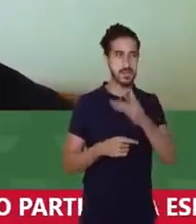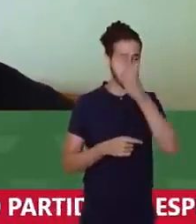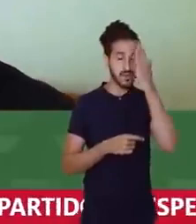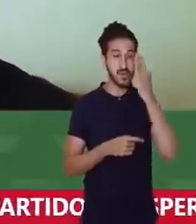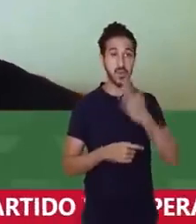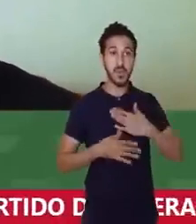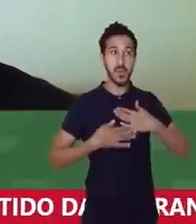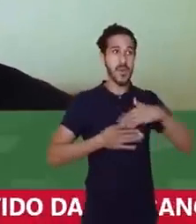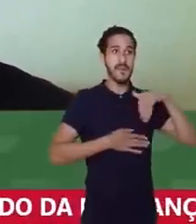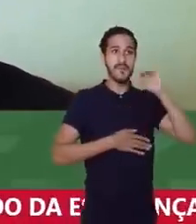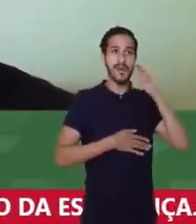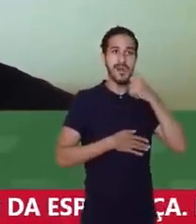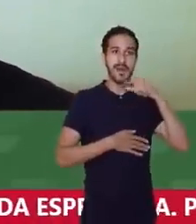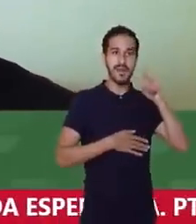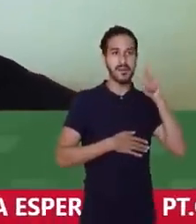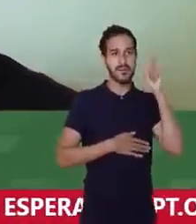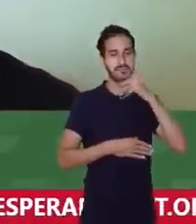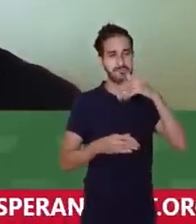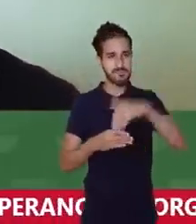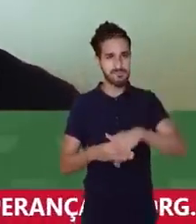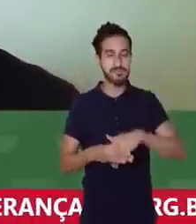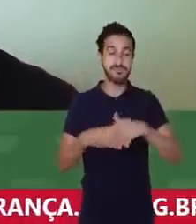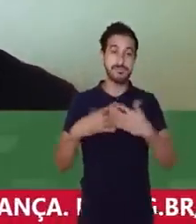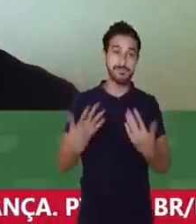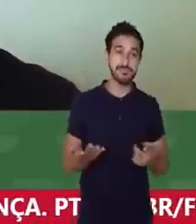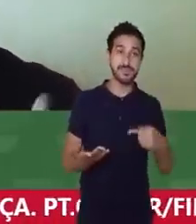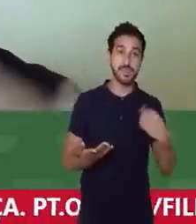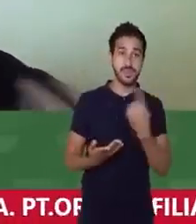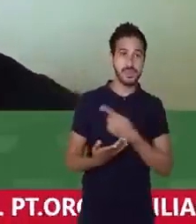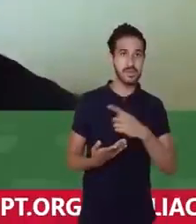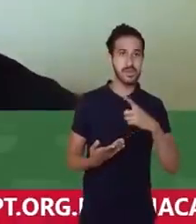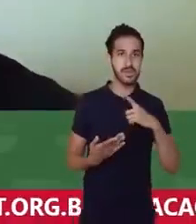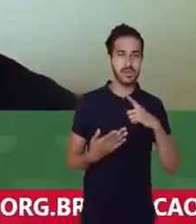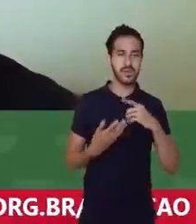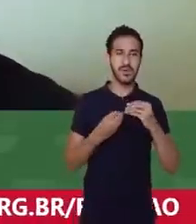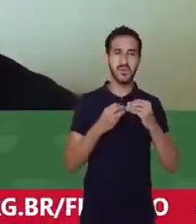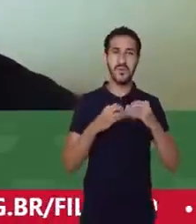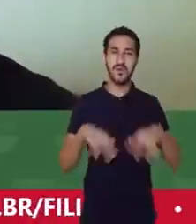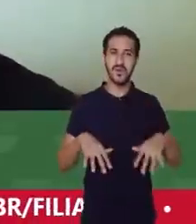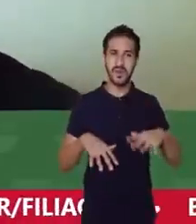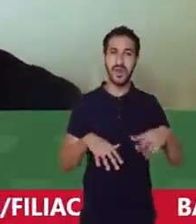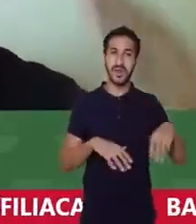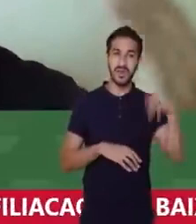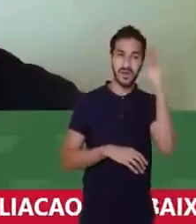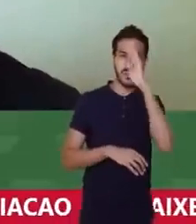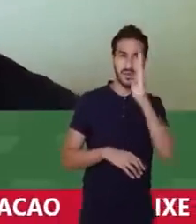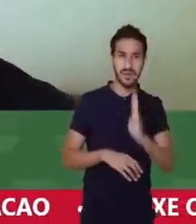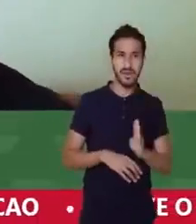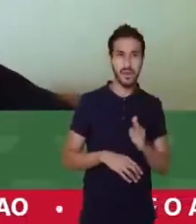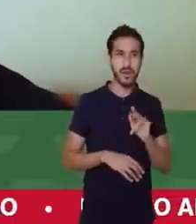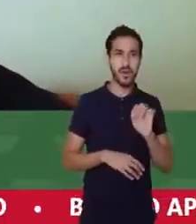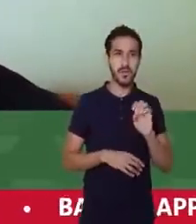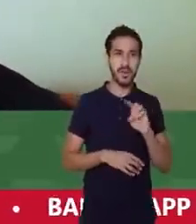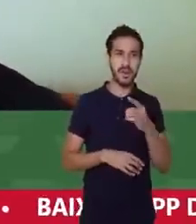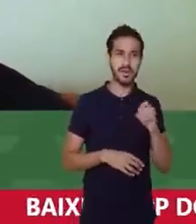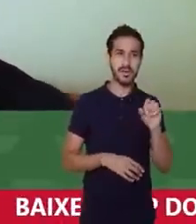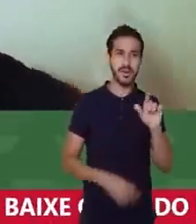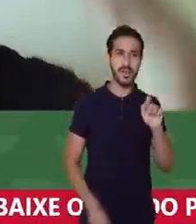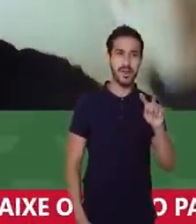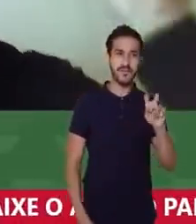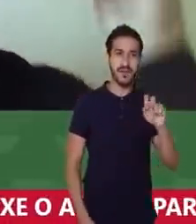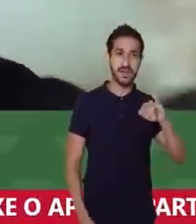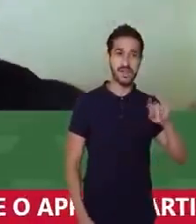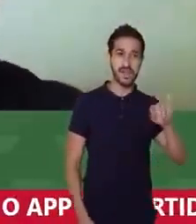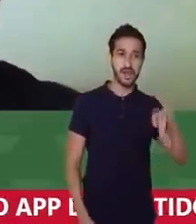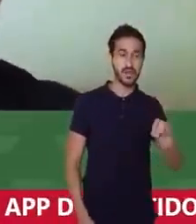favorito, fosse eleito. Aí nós temos a tragédia que é nesse país, a Operação Lava Jato. Por quê?